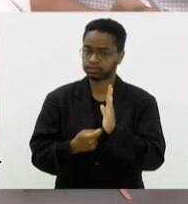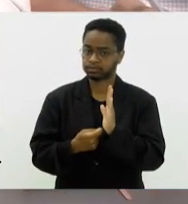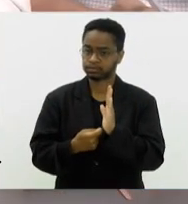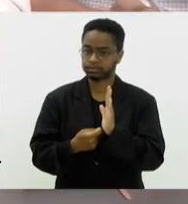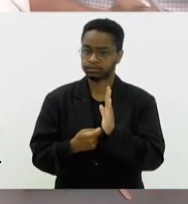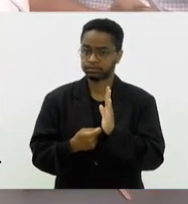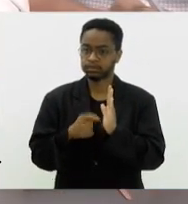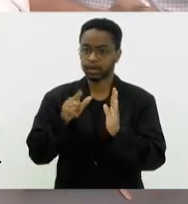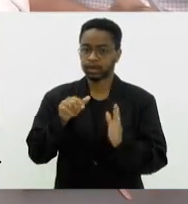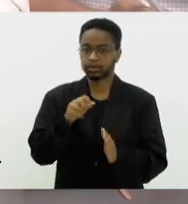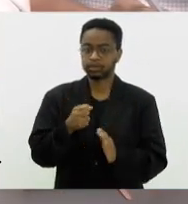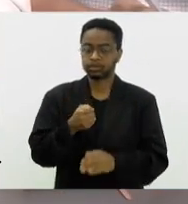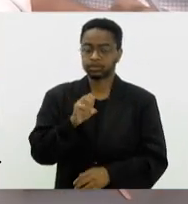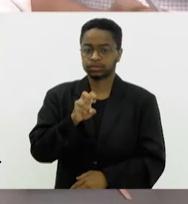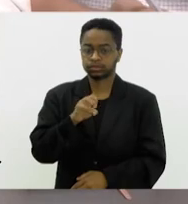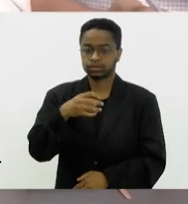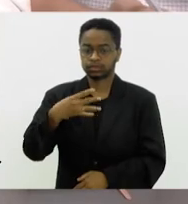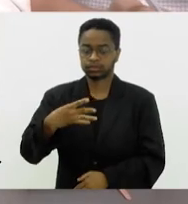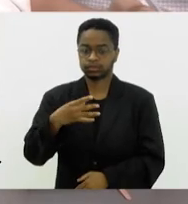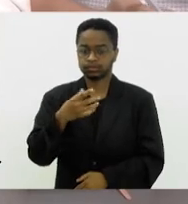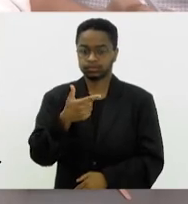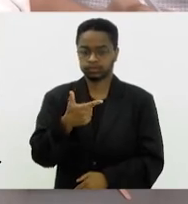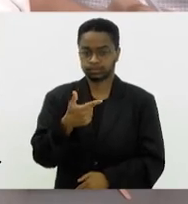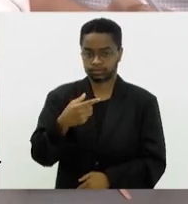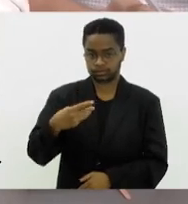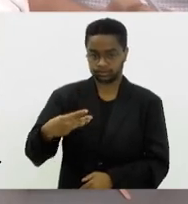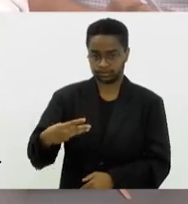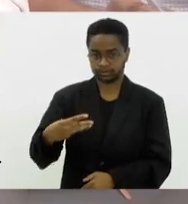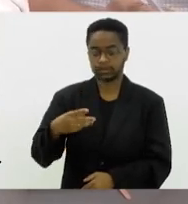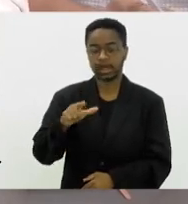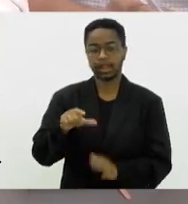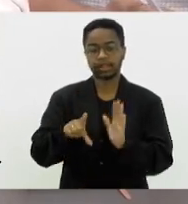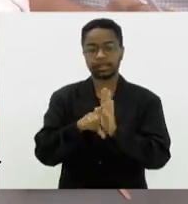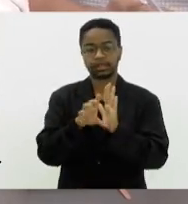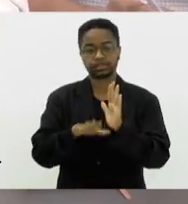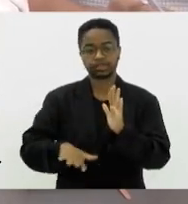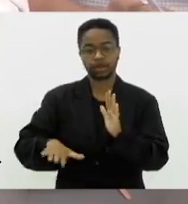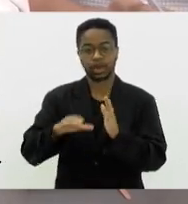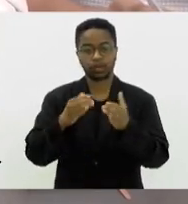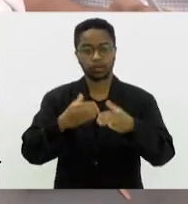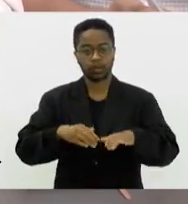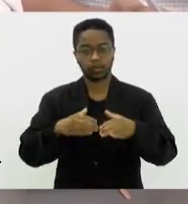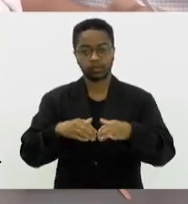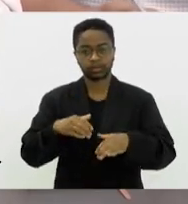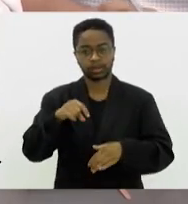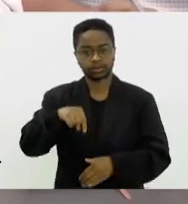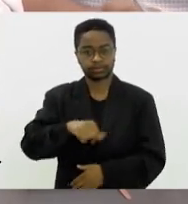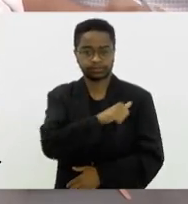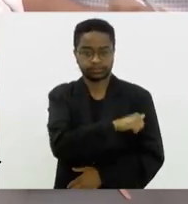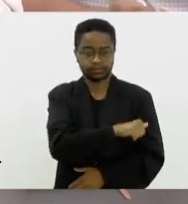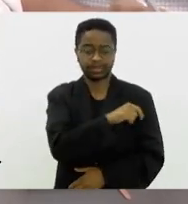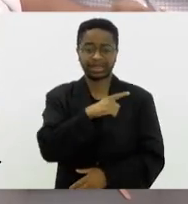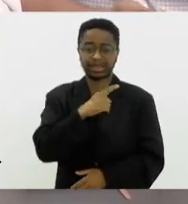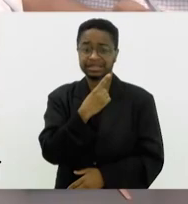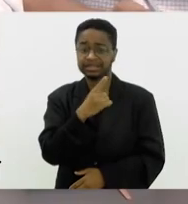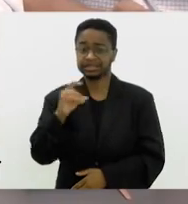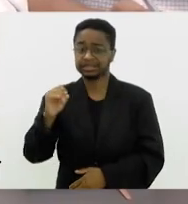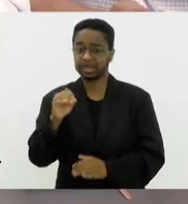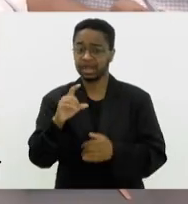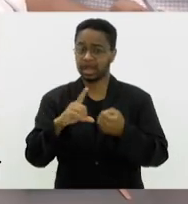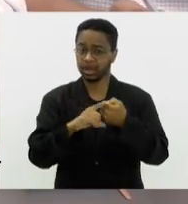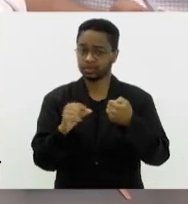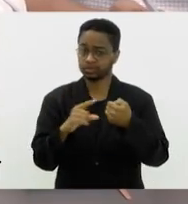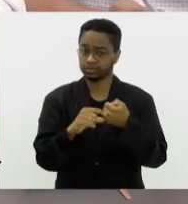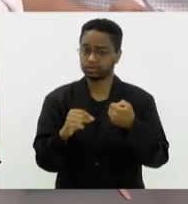o 5423, que é a Lei Geral do Concurso Público do Rio de Janeiro, que tem 100 artigos. É